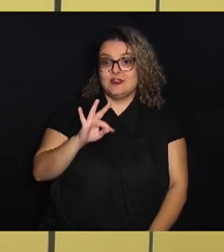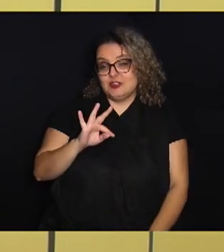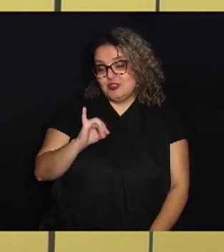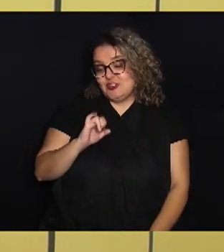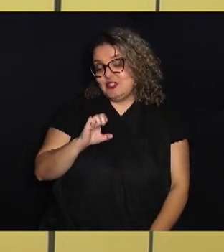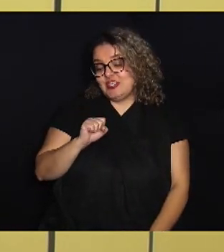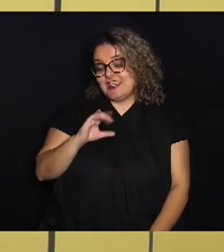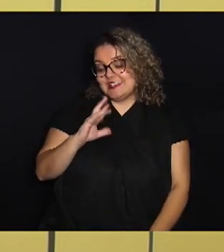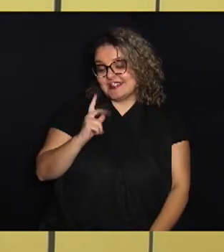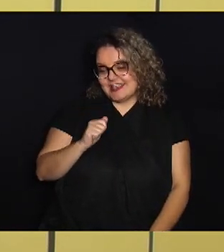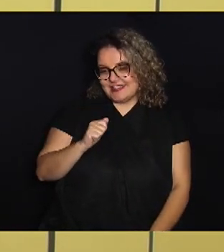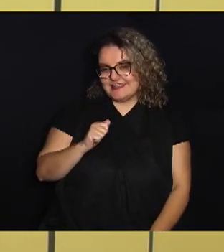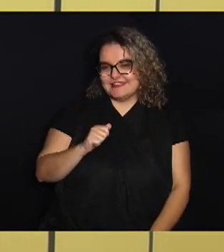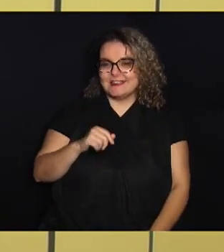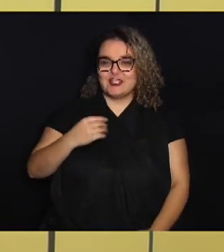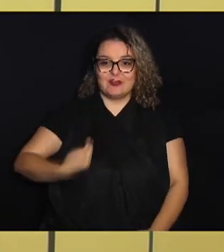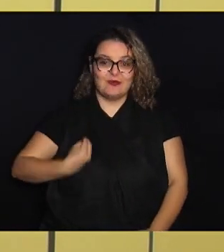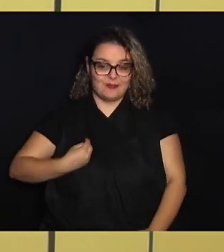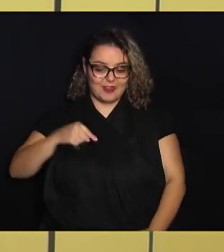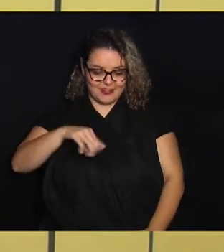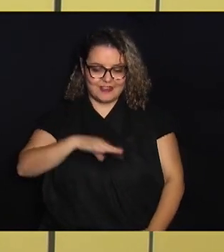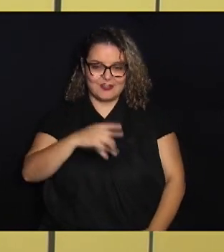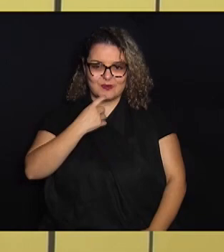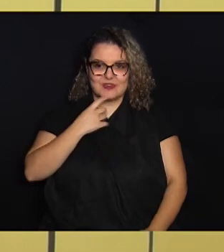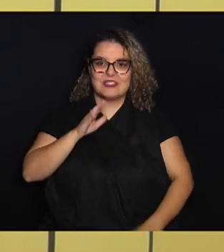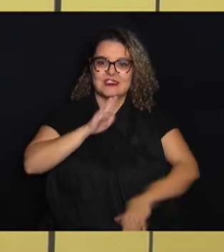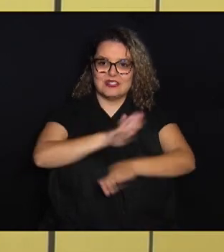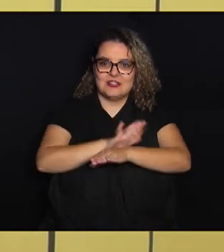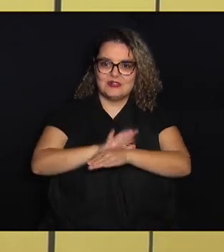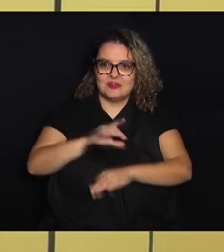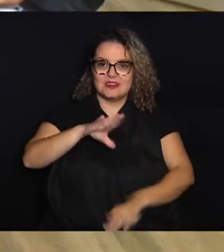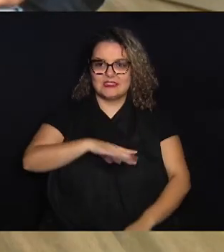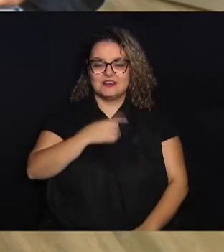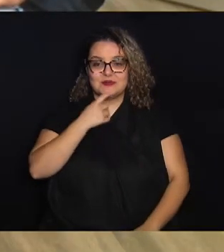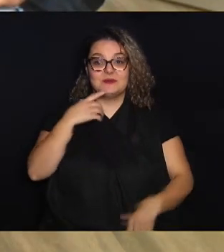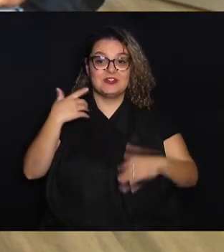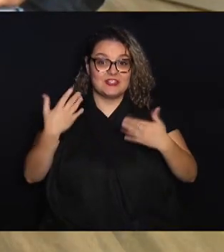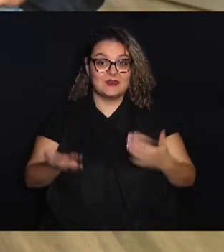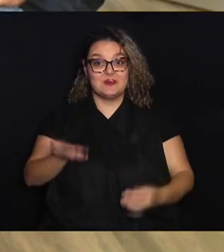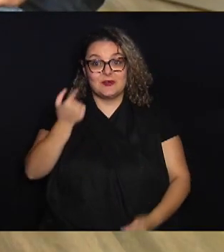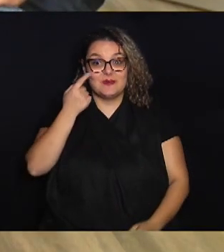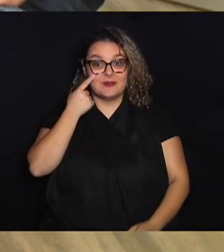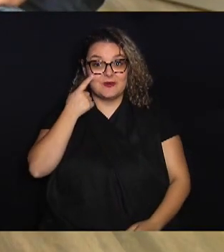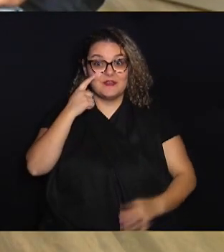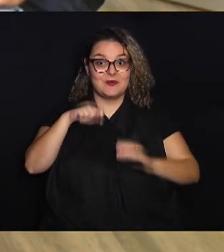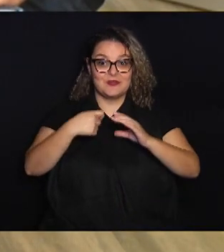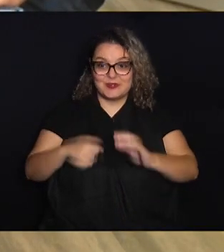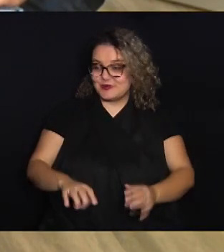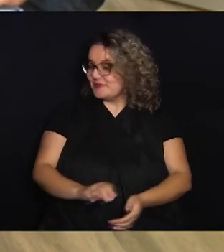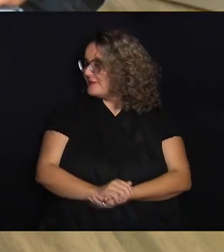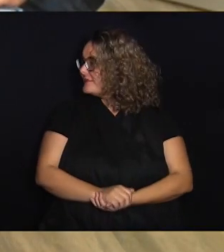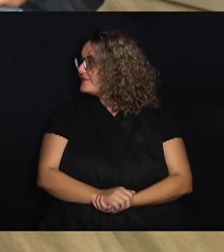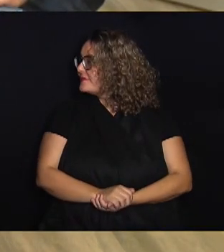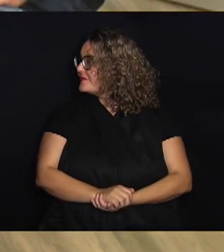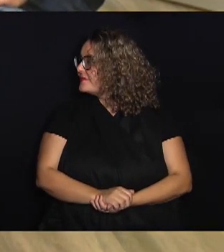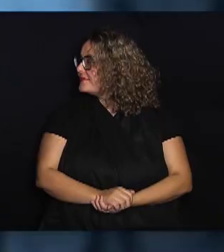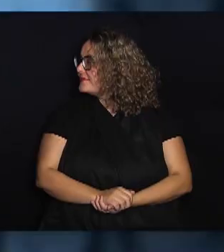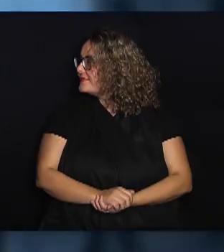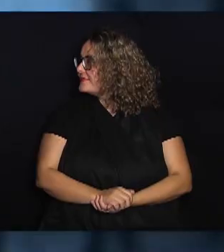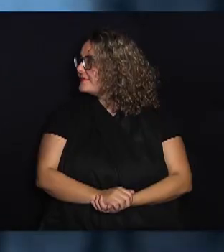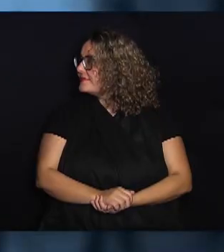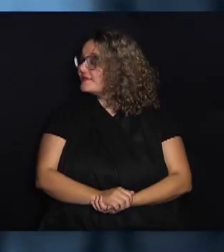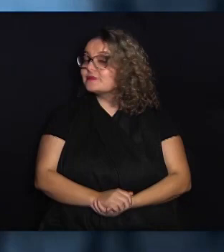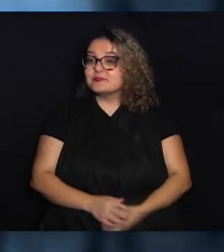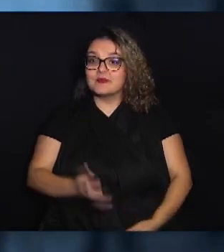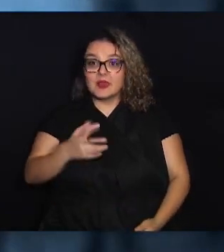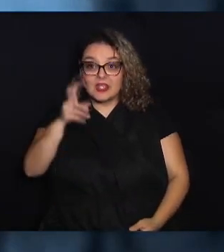aí ele acabou morando aqui e nos ajudou muito a cidade, muito mesmo. Vamos lá então, vamos dar uma olhada no vídeo. Eu quero te contar